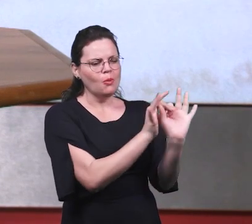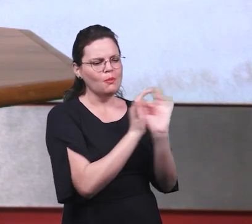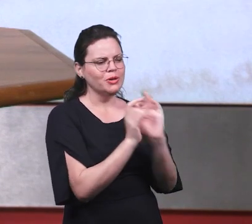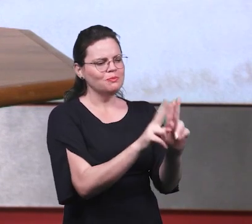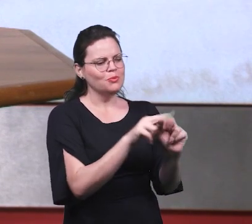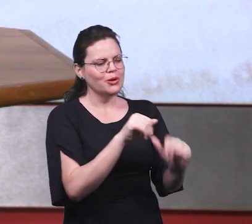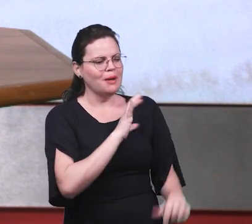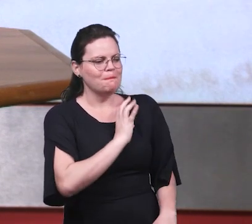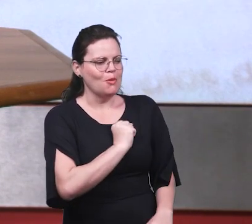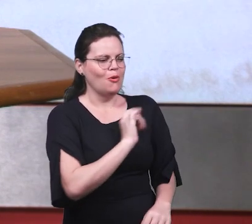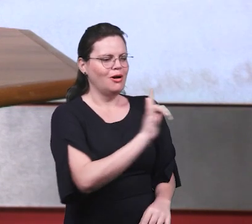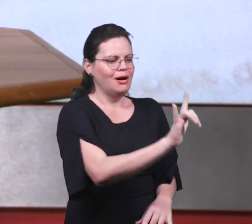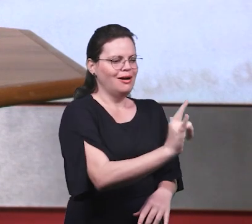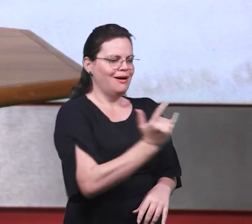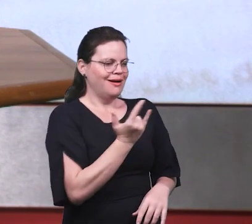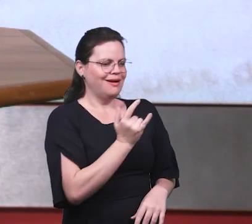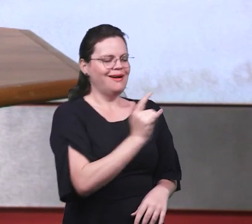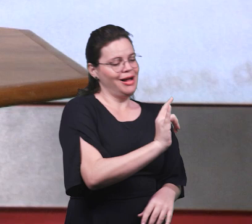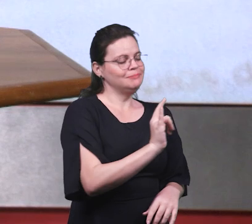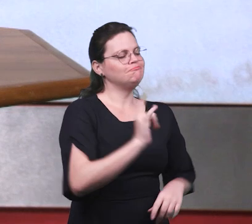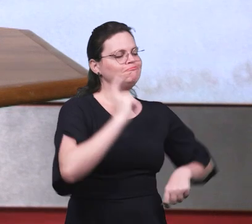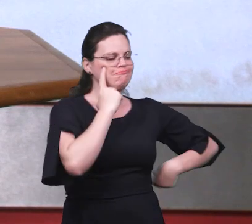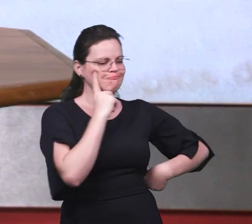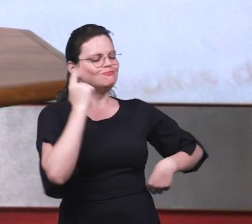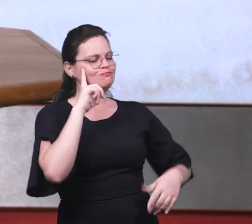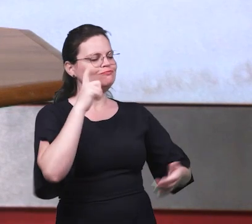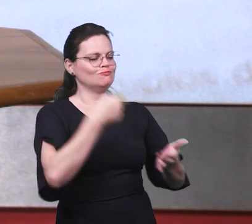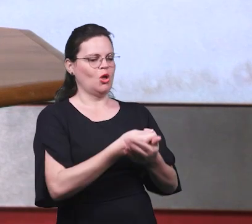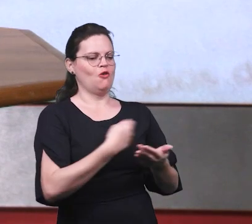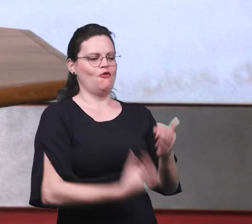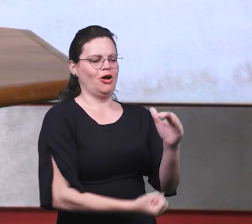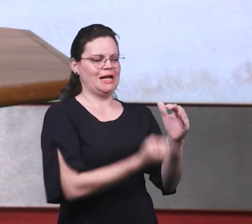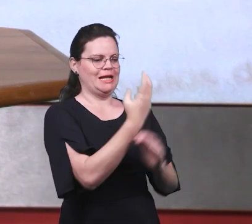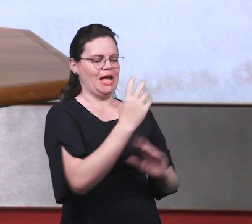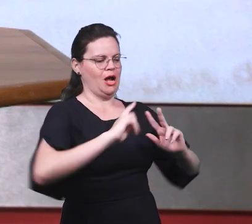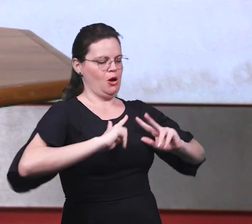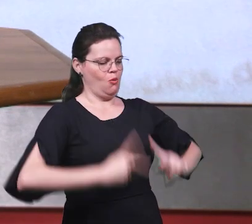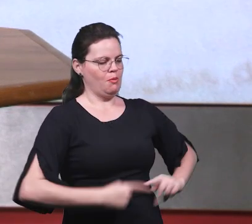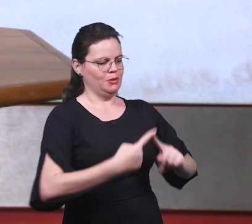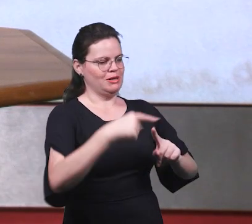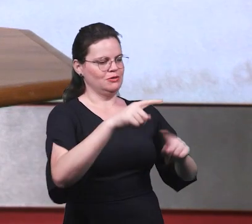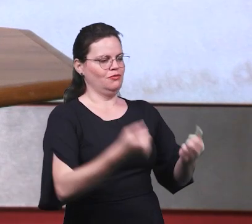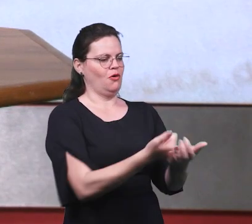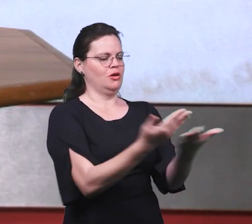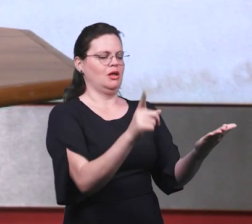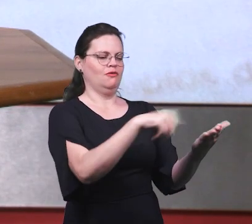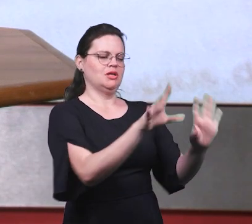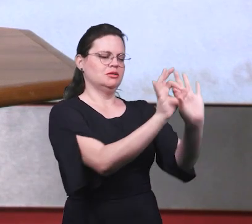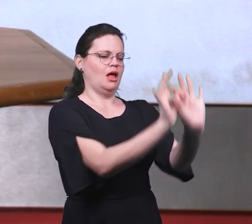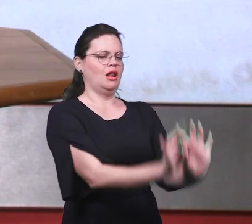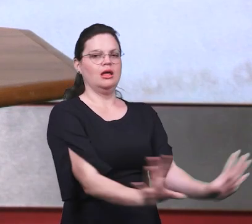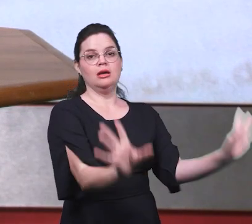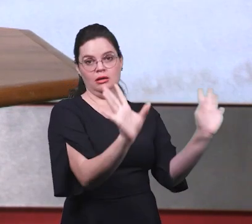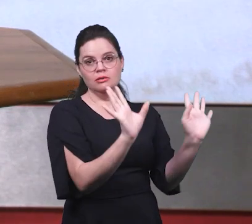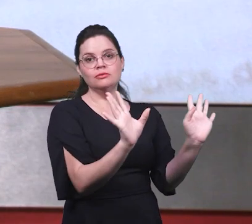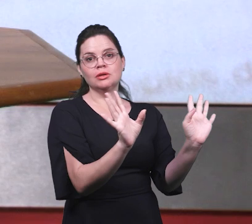Deus precisava criar um ser livre. No entanto, Deus sabia que o ser humano,